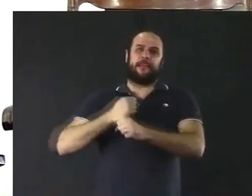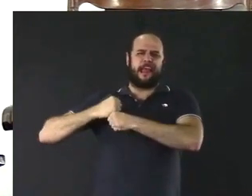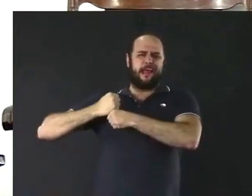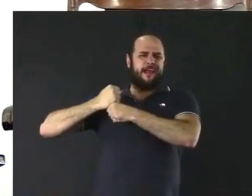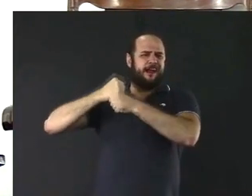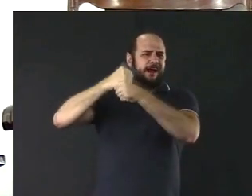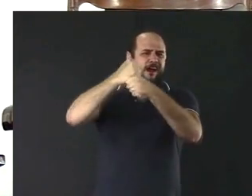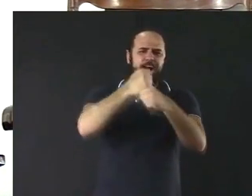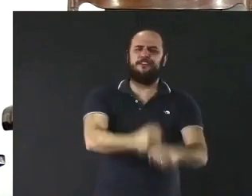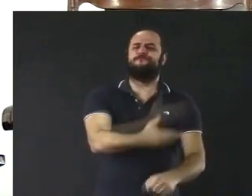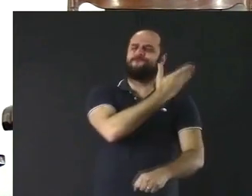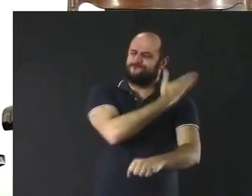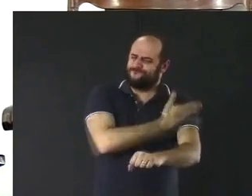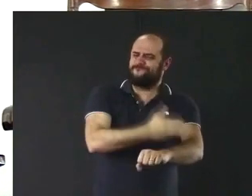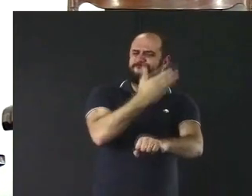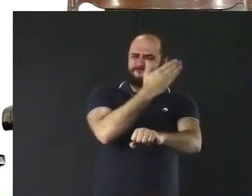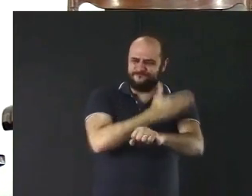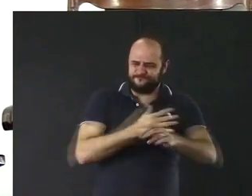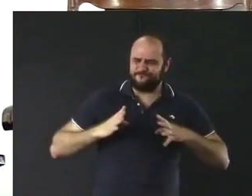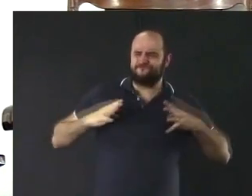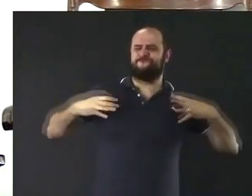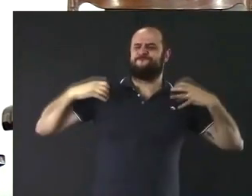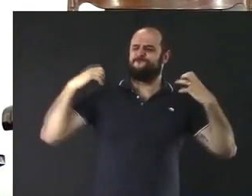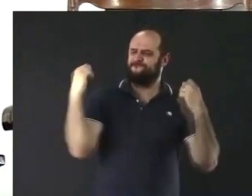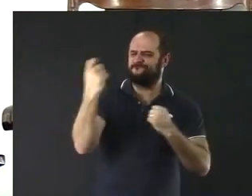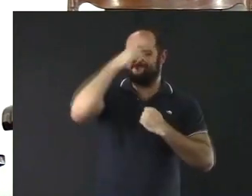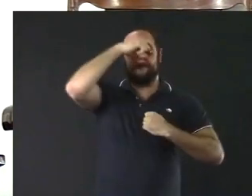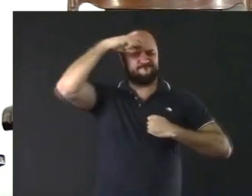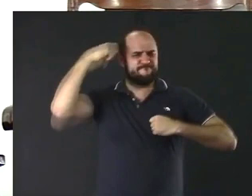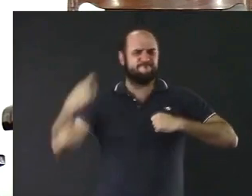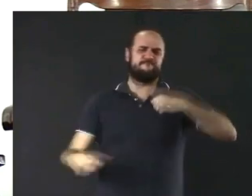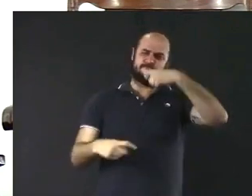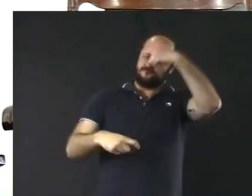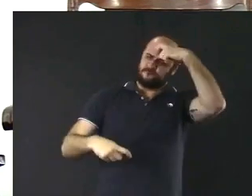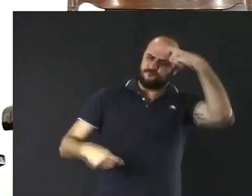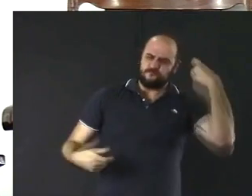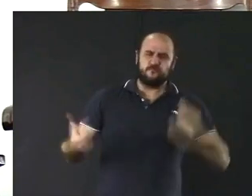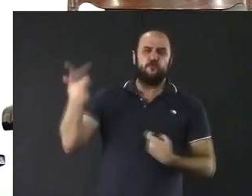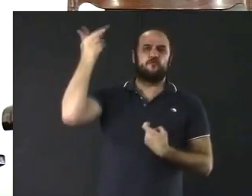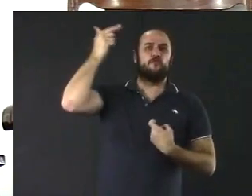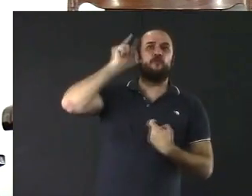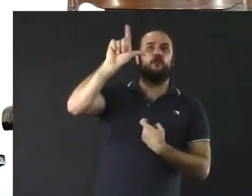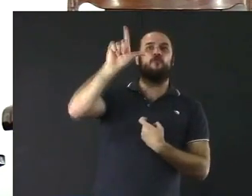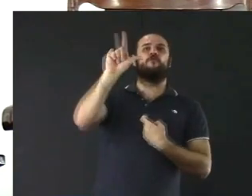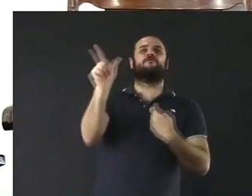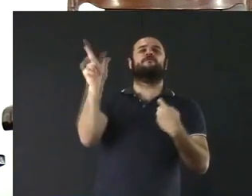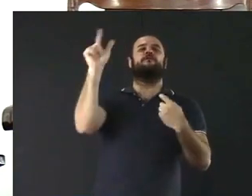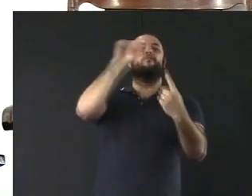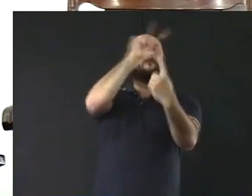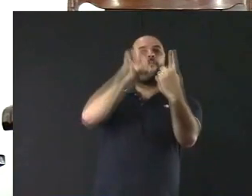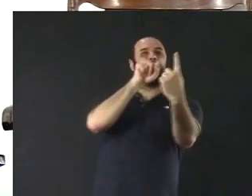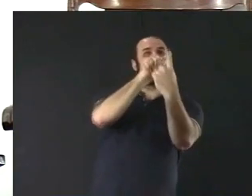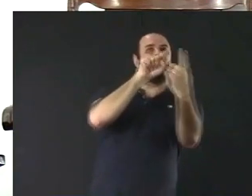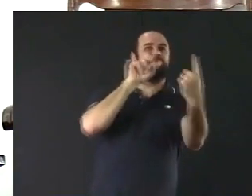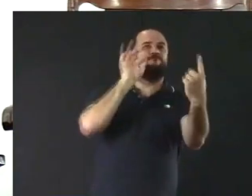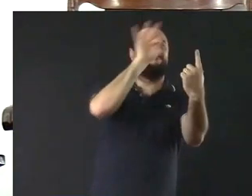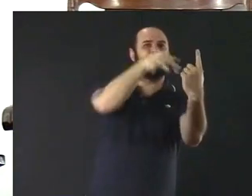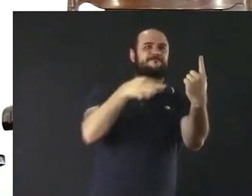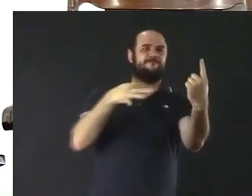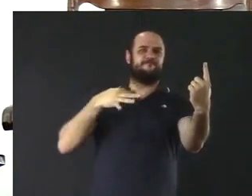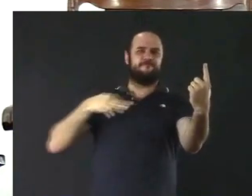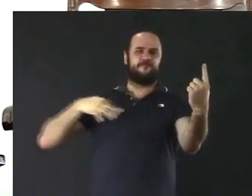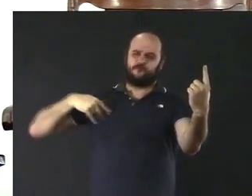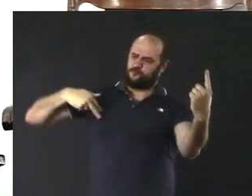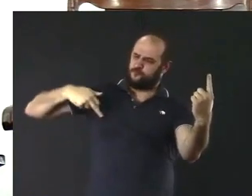se dedica, se esforça, se empenha para conseguir alcançar o seu grande objetivo, de percorrer